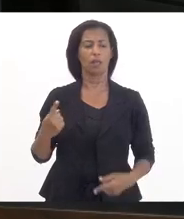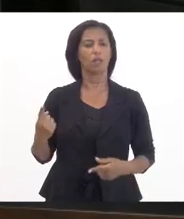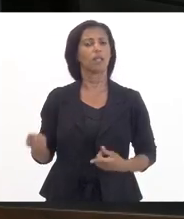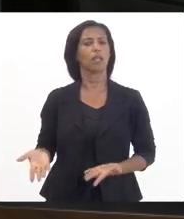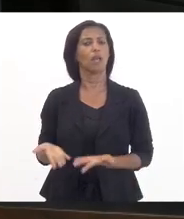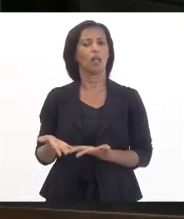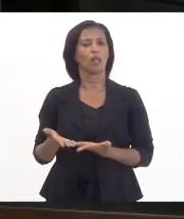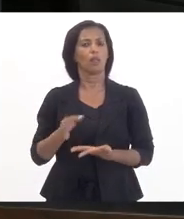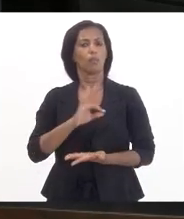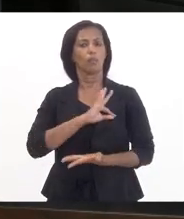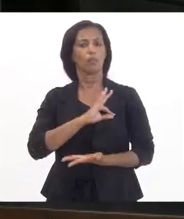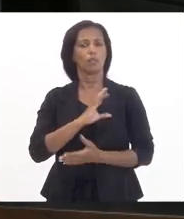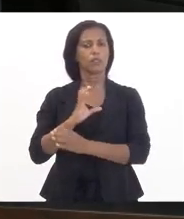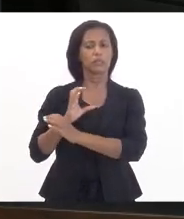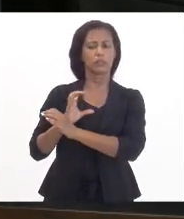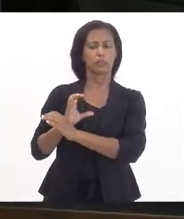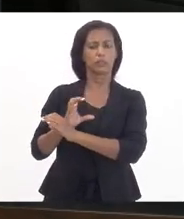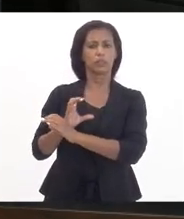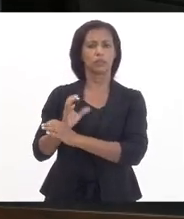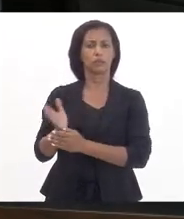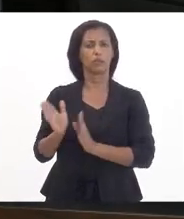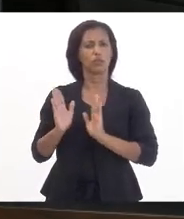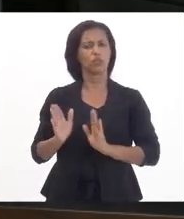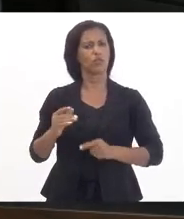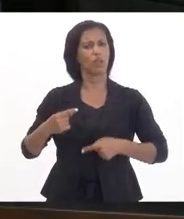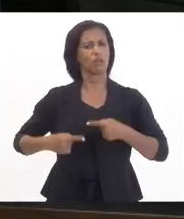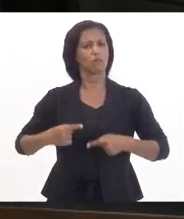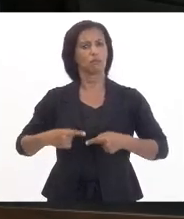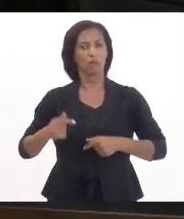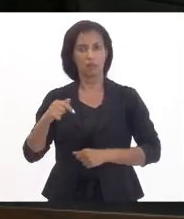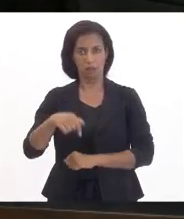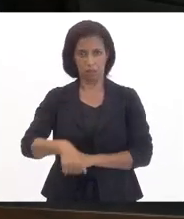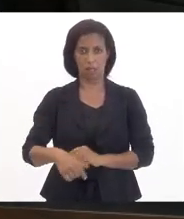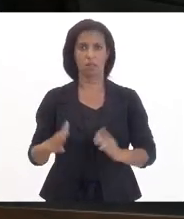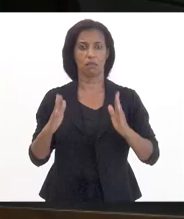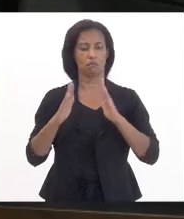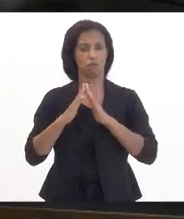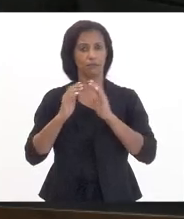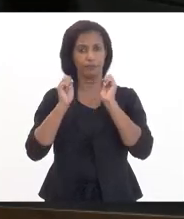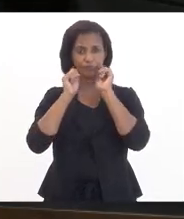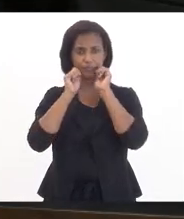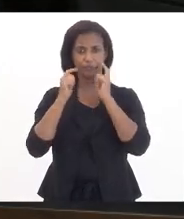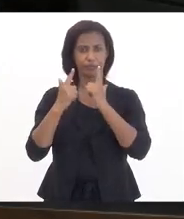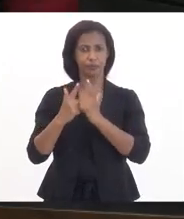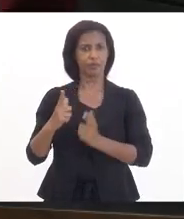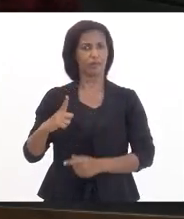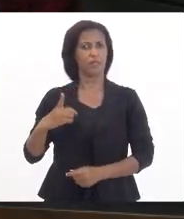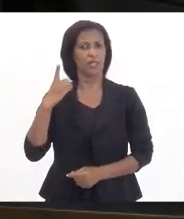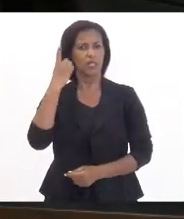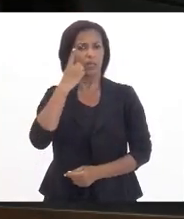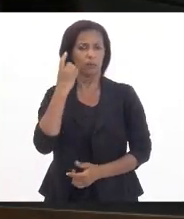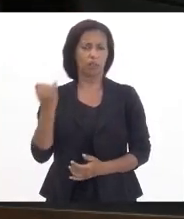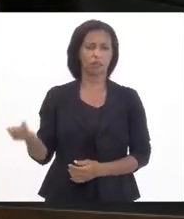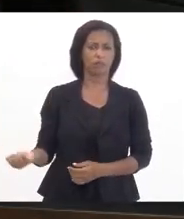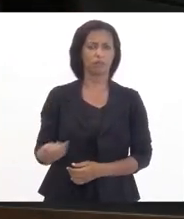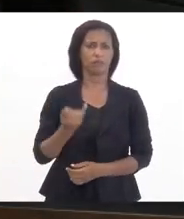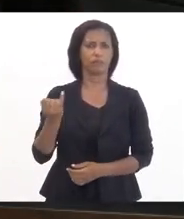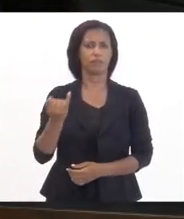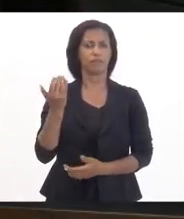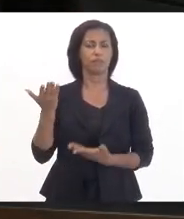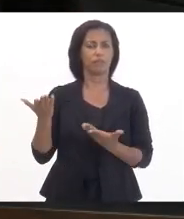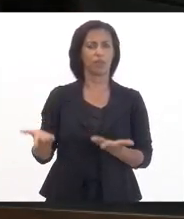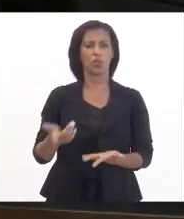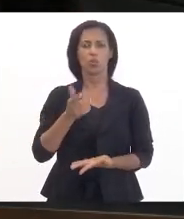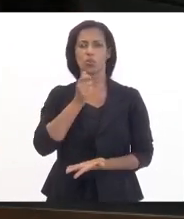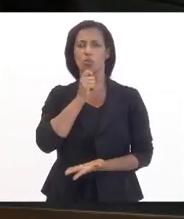Civil. Polícia Civil que já debateu tanto nessa casa, que tem deputados valorosos aqui, e não